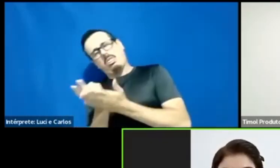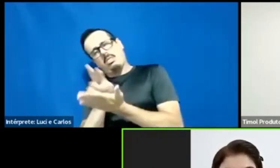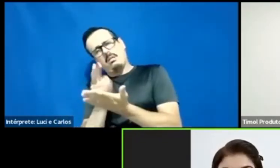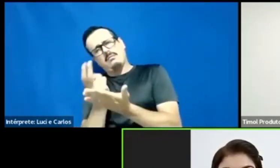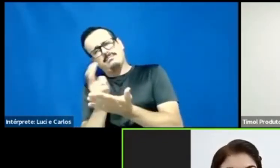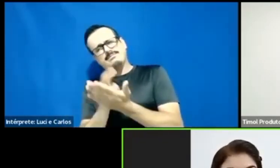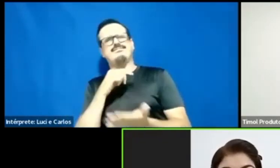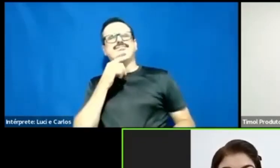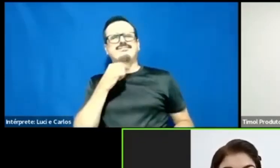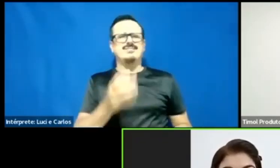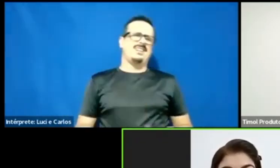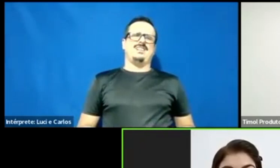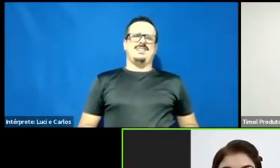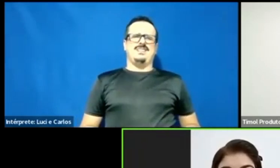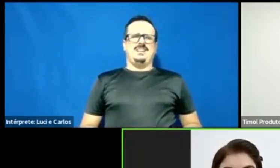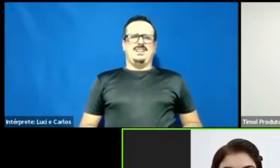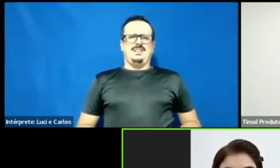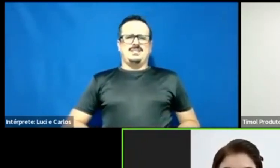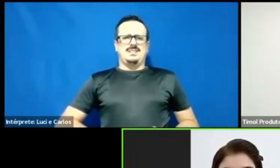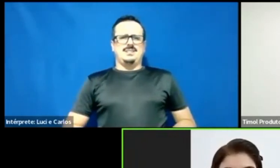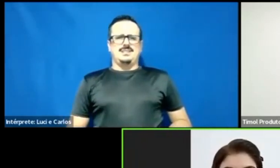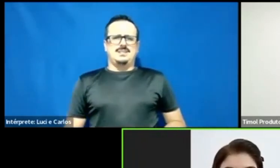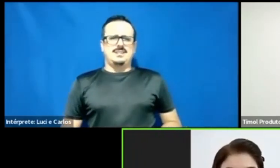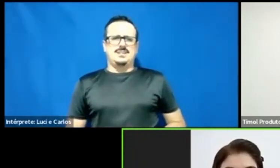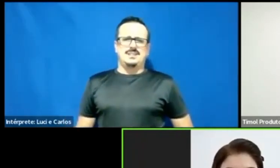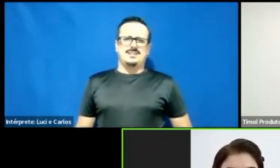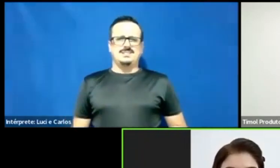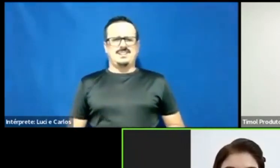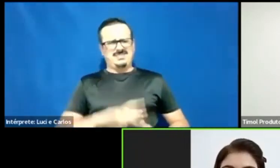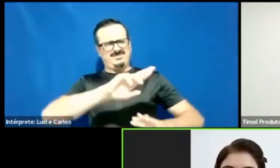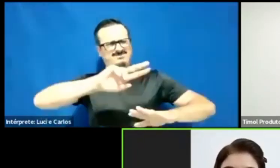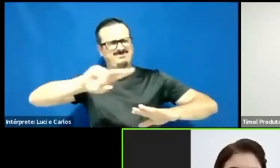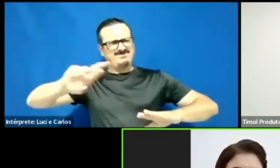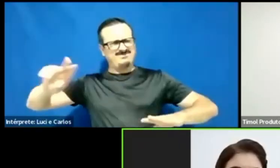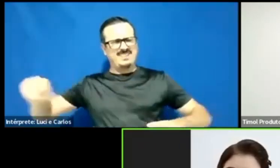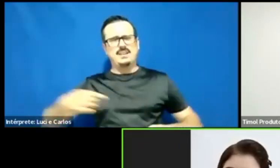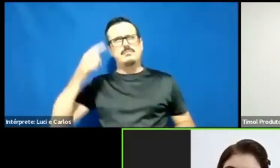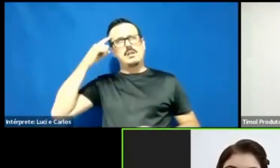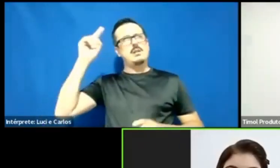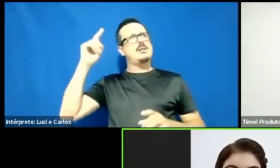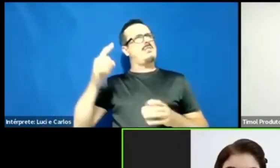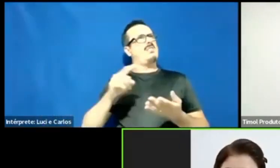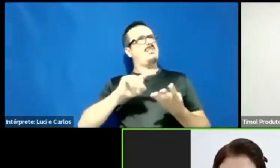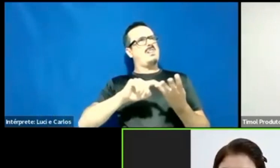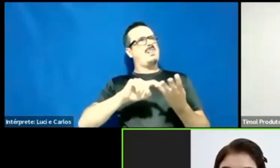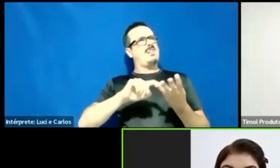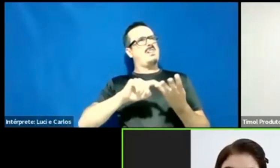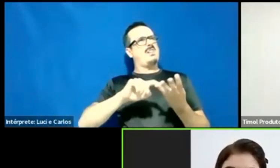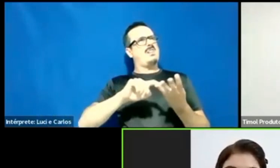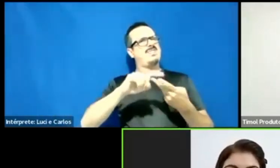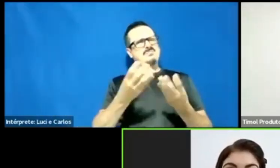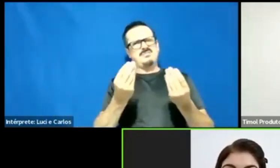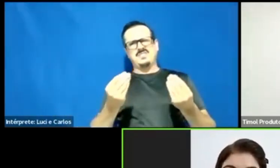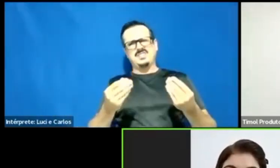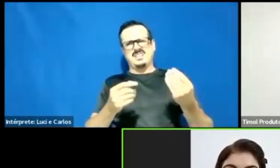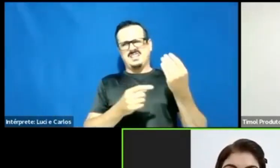muita doença que eu tinha. Eu tinha muitas doenças, então, assim, as que eu estou lembrando são essas. Então, tudo isso eu melhorei.